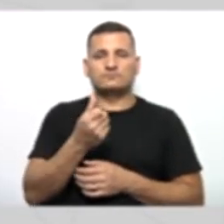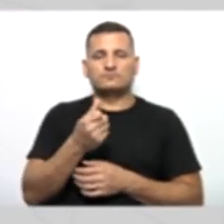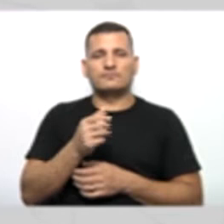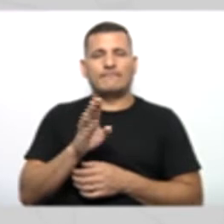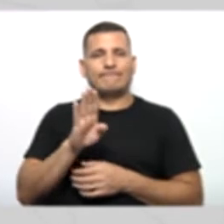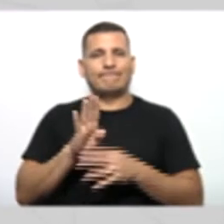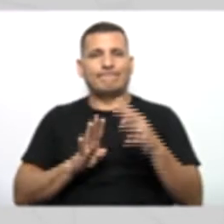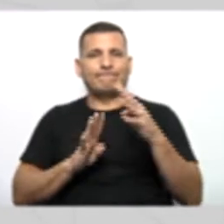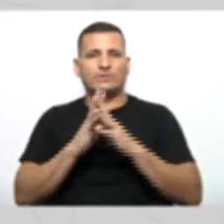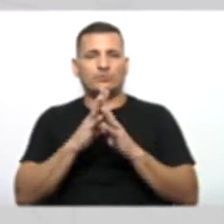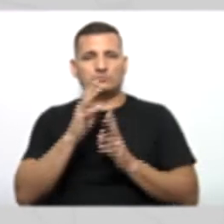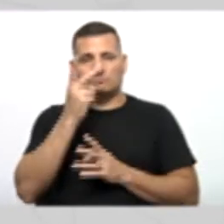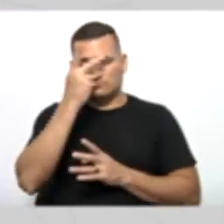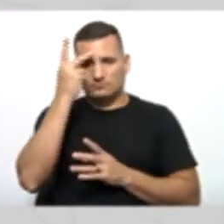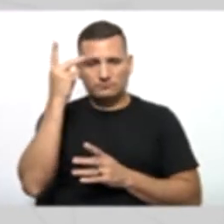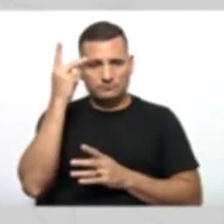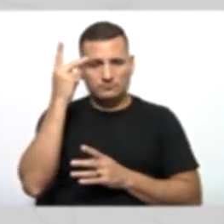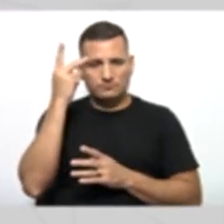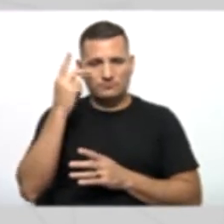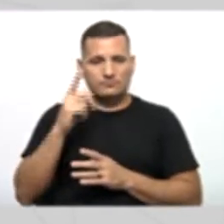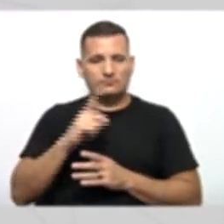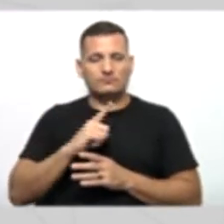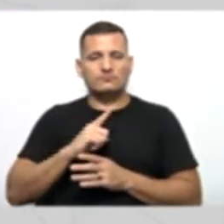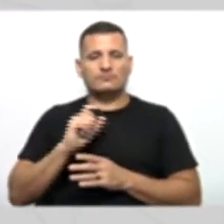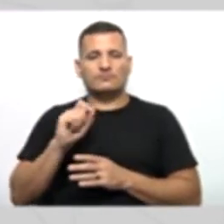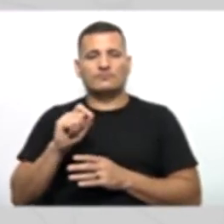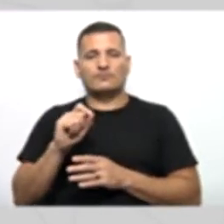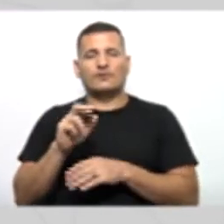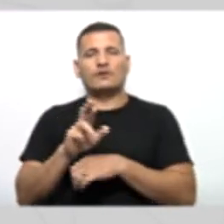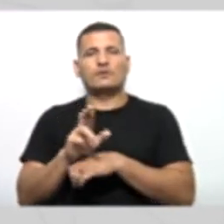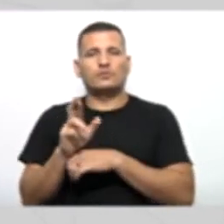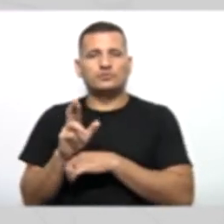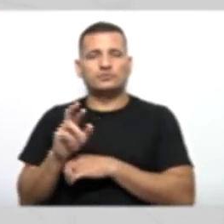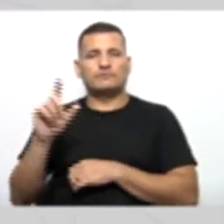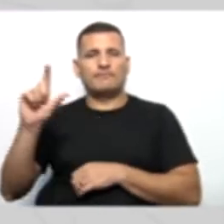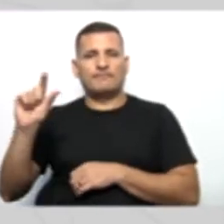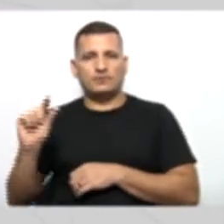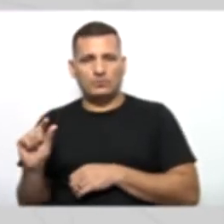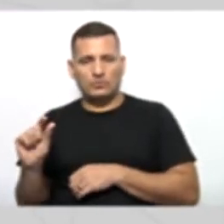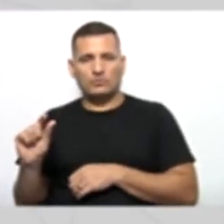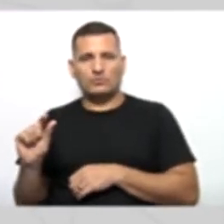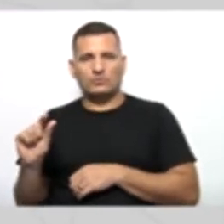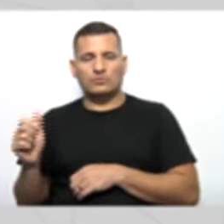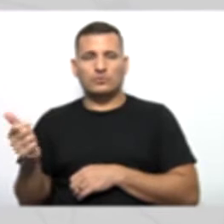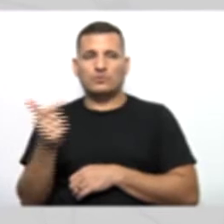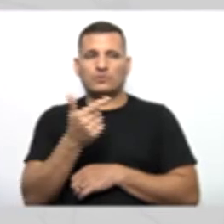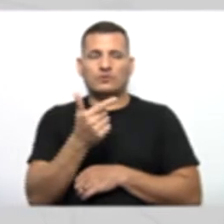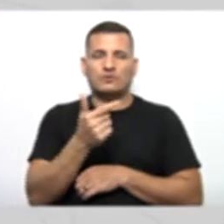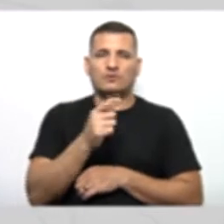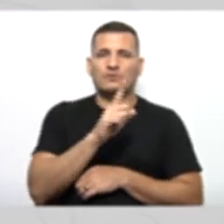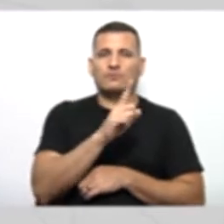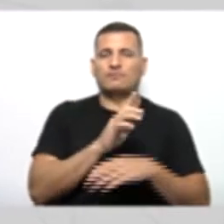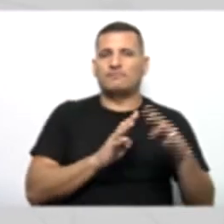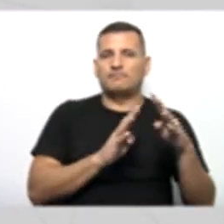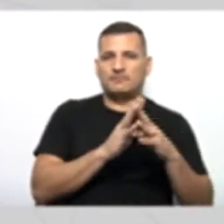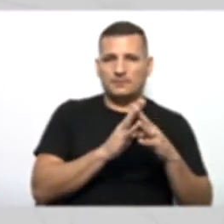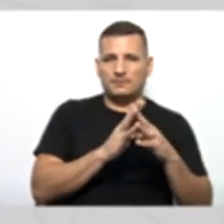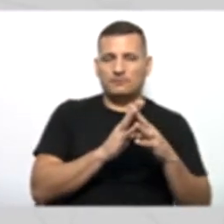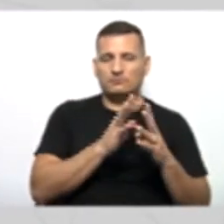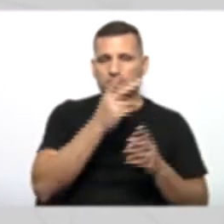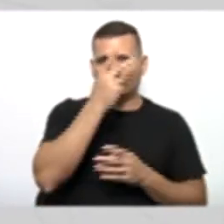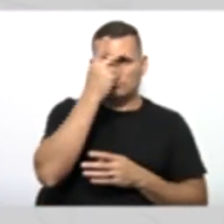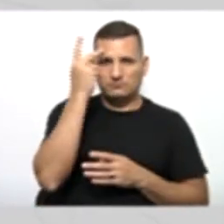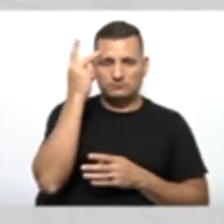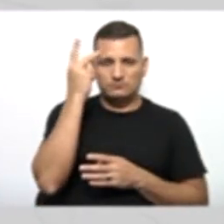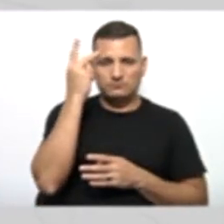pessoas, tenha uma quantidade de recursos muito menor do que uma população de 1 bilhão e pouco de pessoas. E